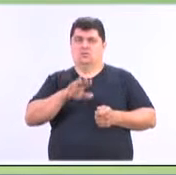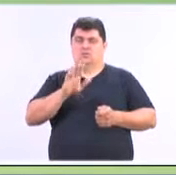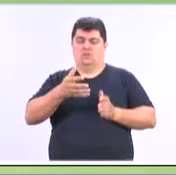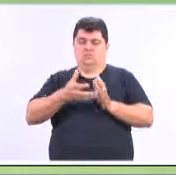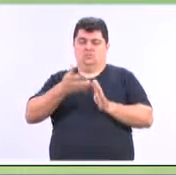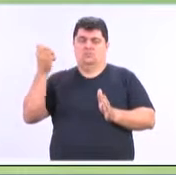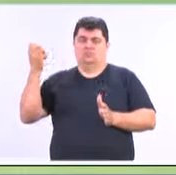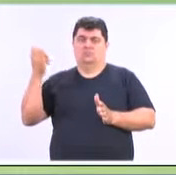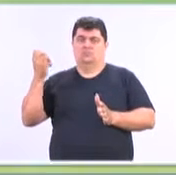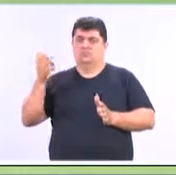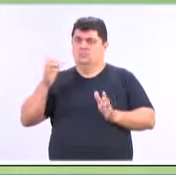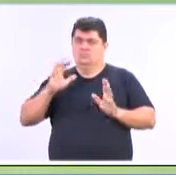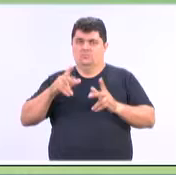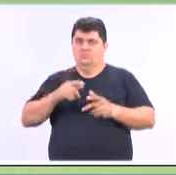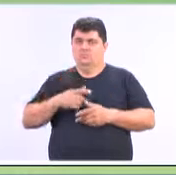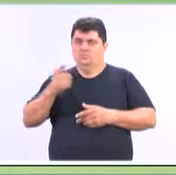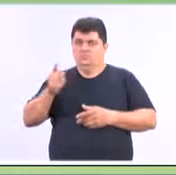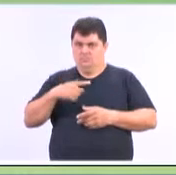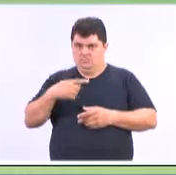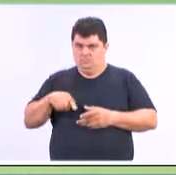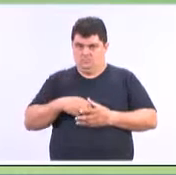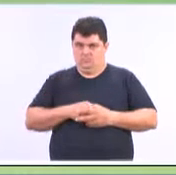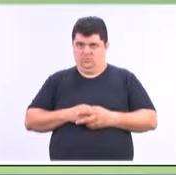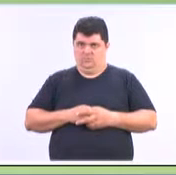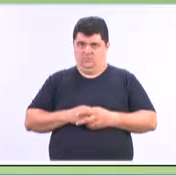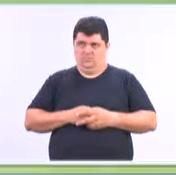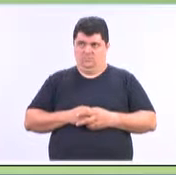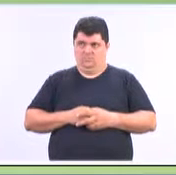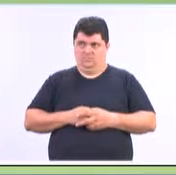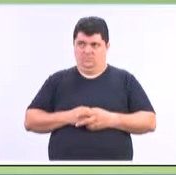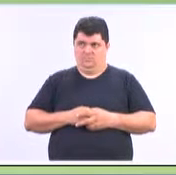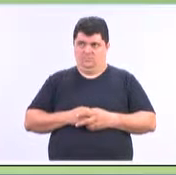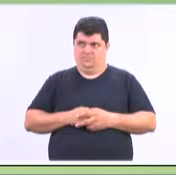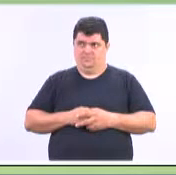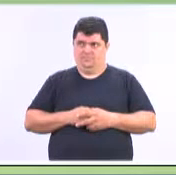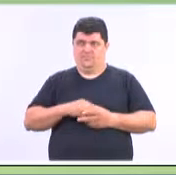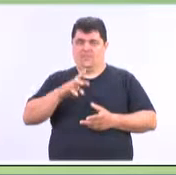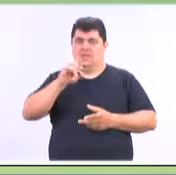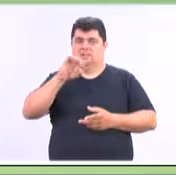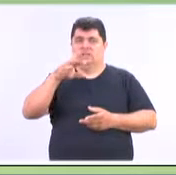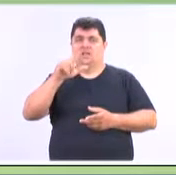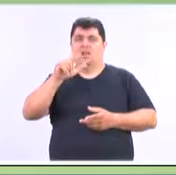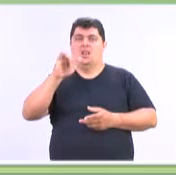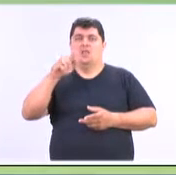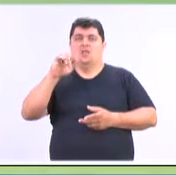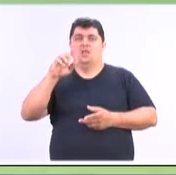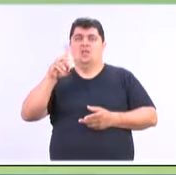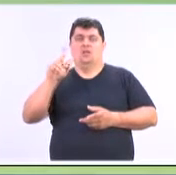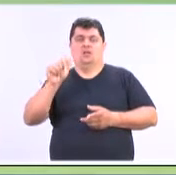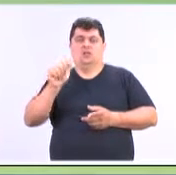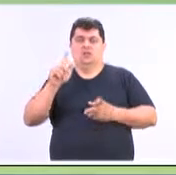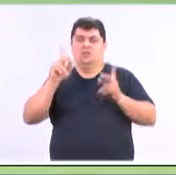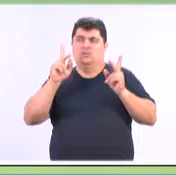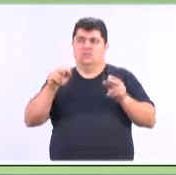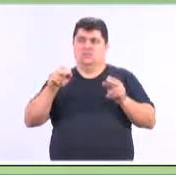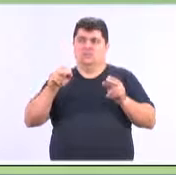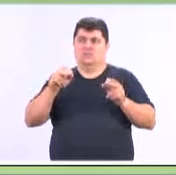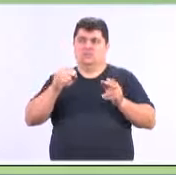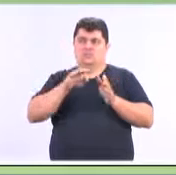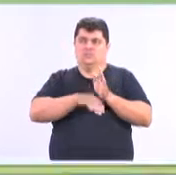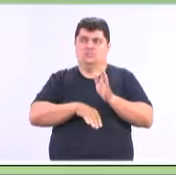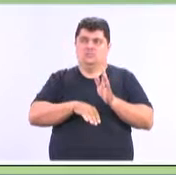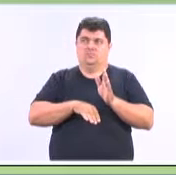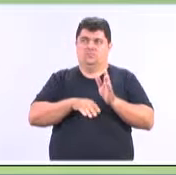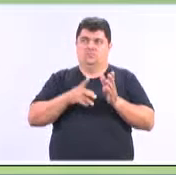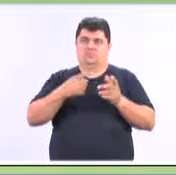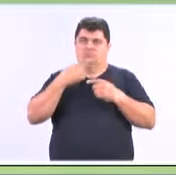até o CMV, né? Então também não, né? Então vamos lá, receita líquida é igual a receita líquida menos? Não,